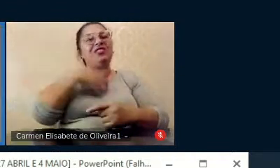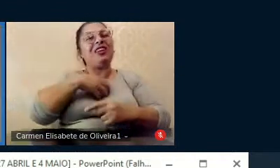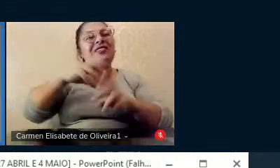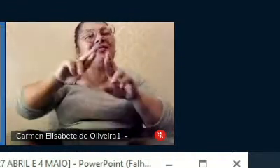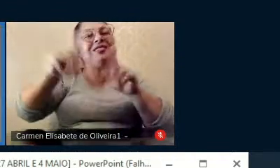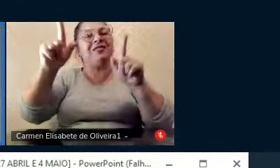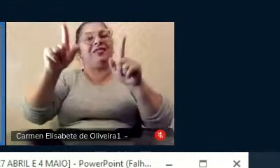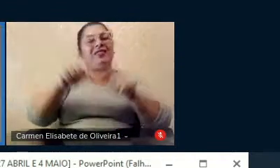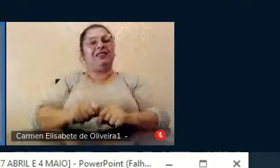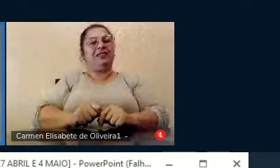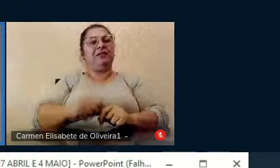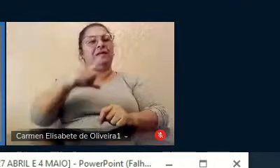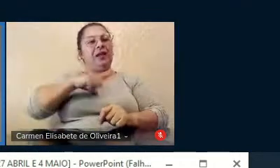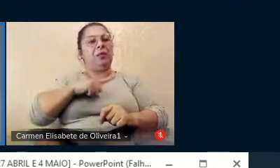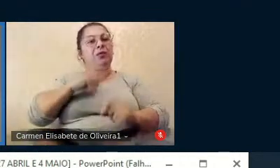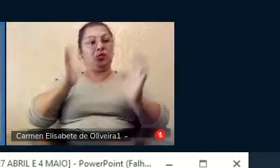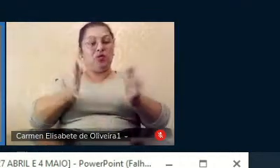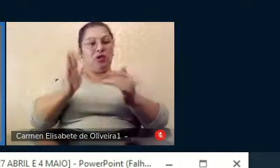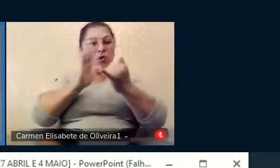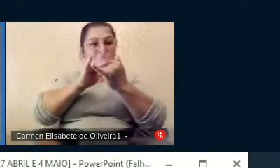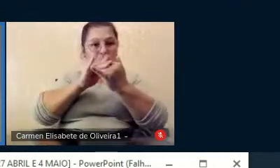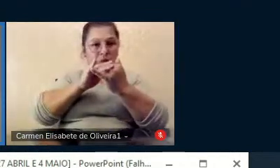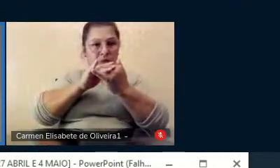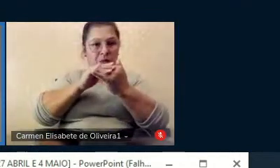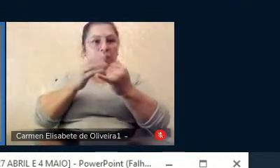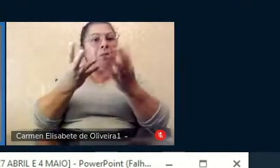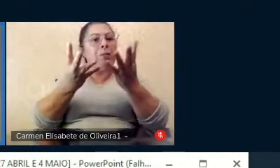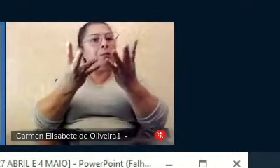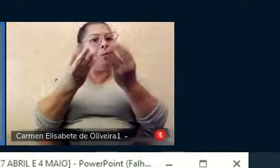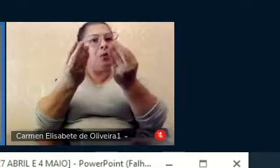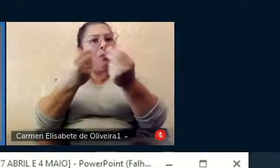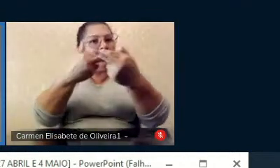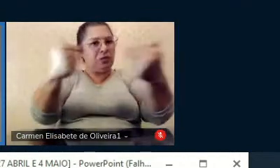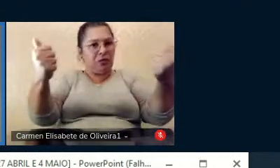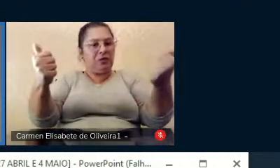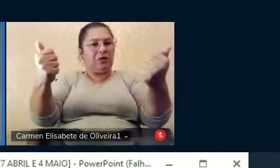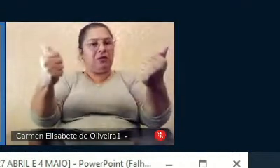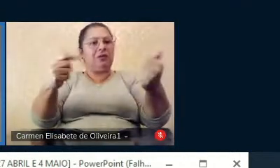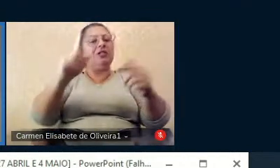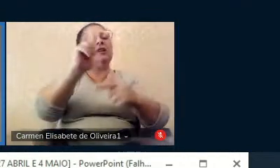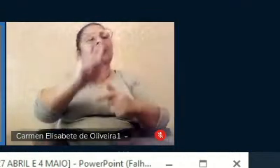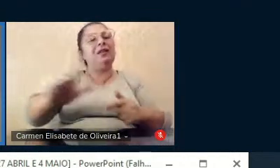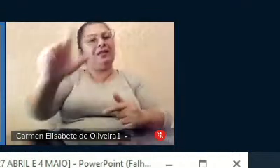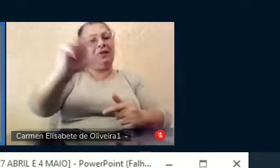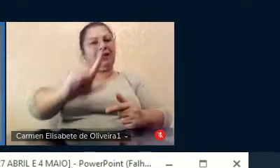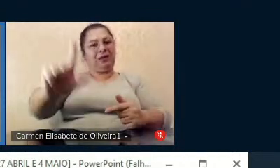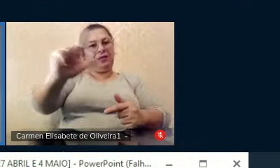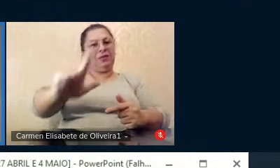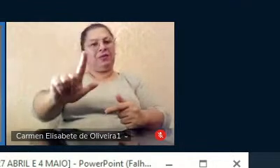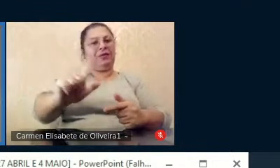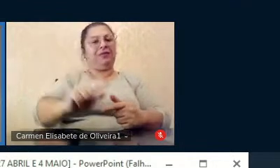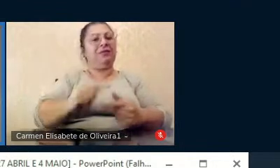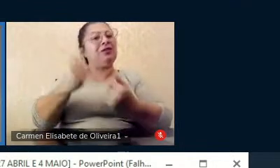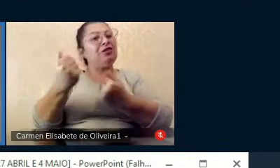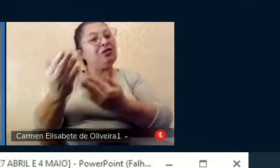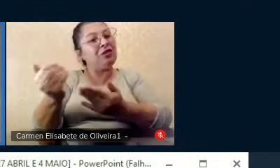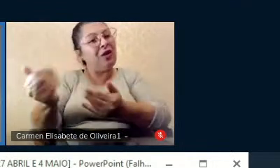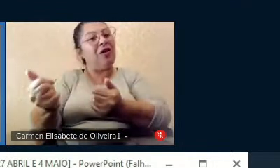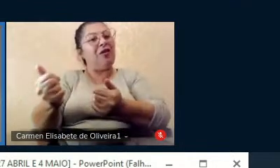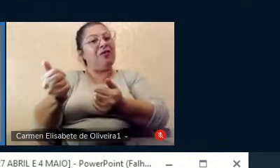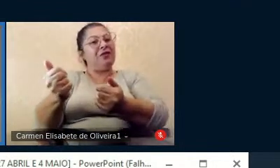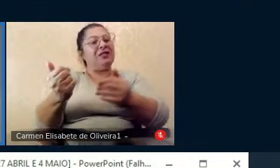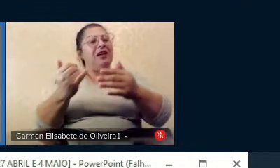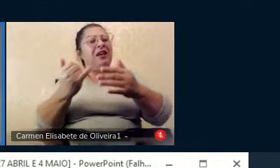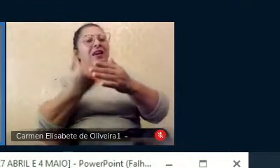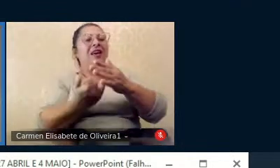pode encontrar na plataforma do YouTube muita coisa de literatura, mesmo que seja uma literatura mais